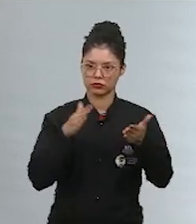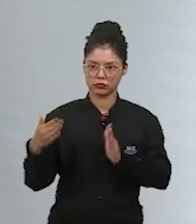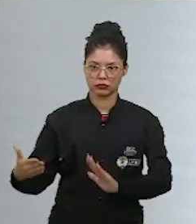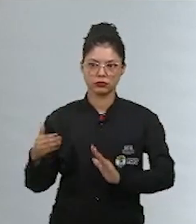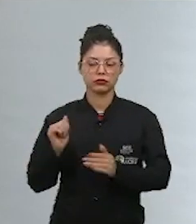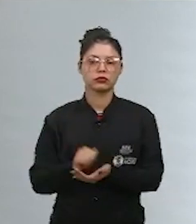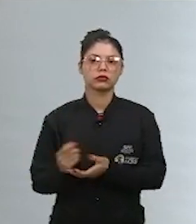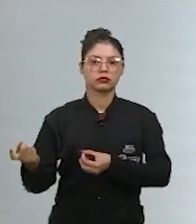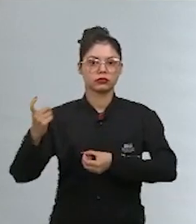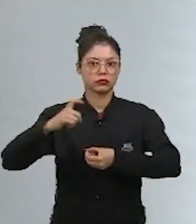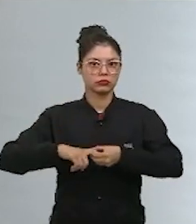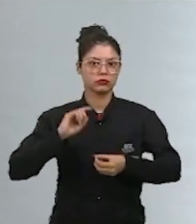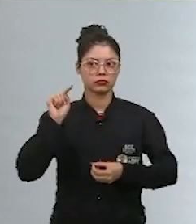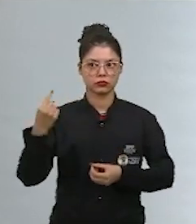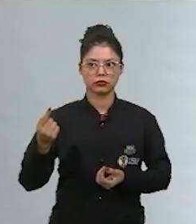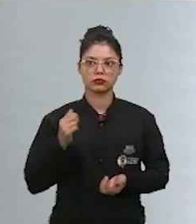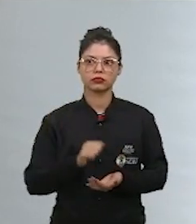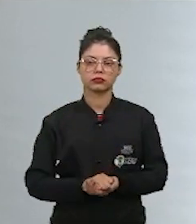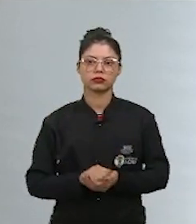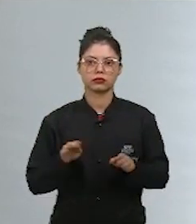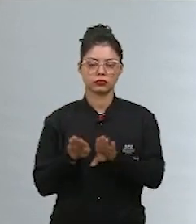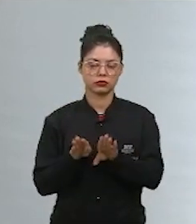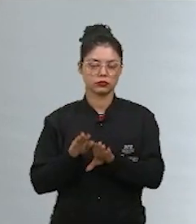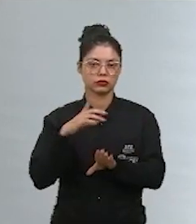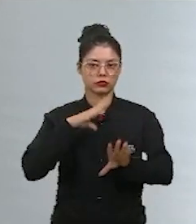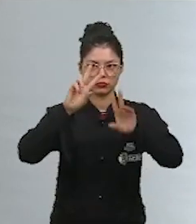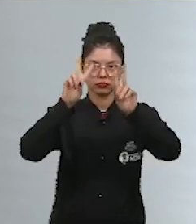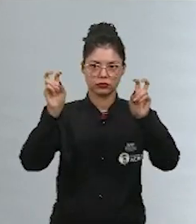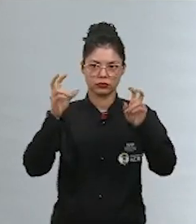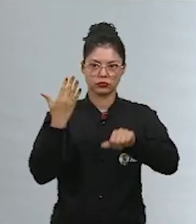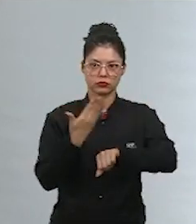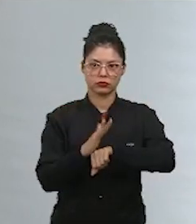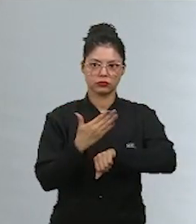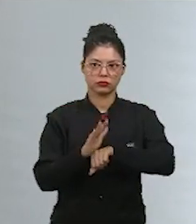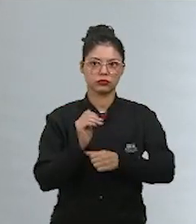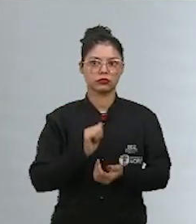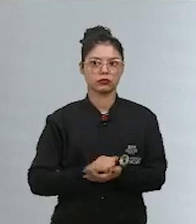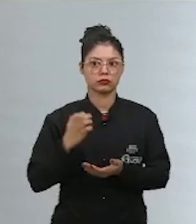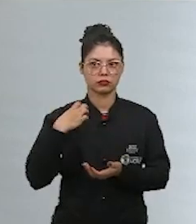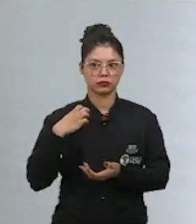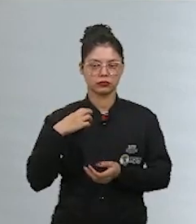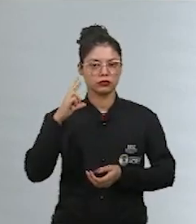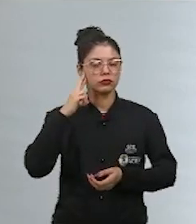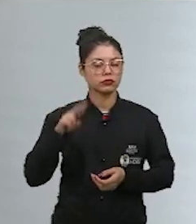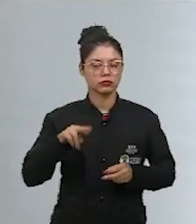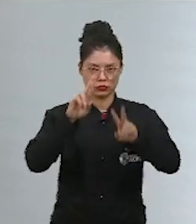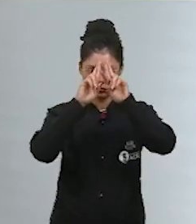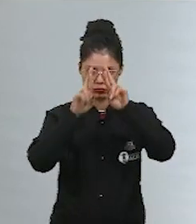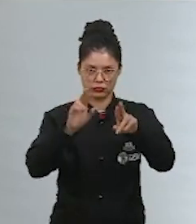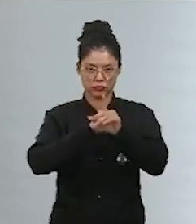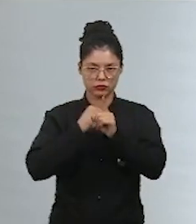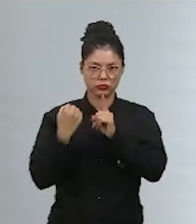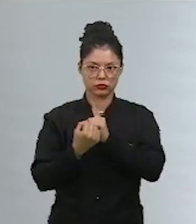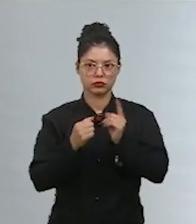aula. Voltaremos logo em seguida para tratar da prática ética, da razão, do respeito e da